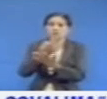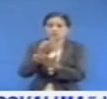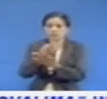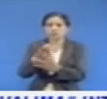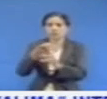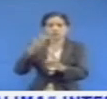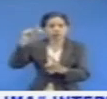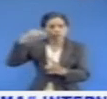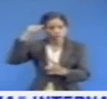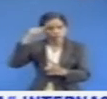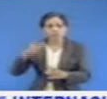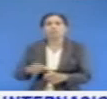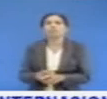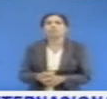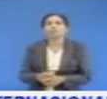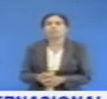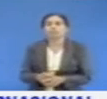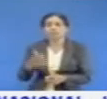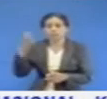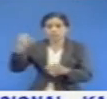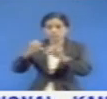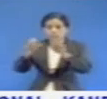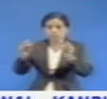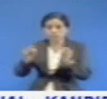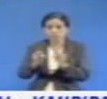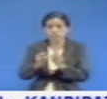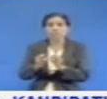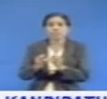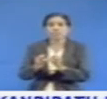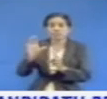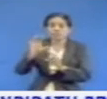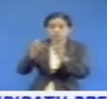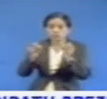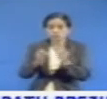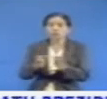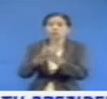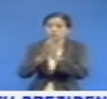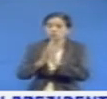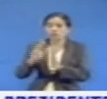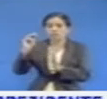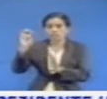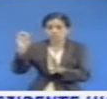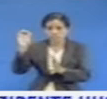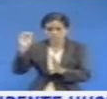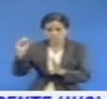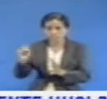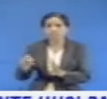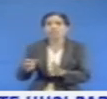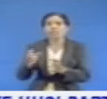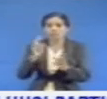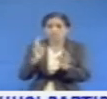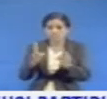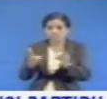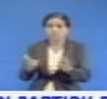governo. Serviço com kami sub ministério administração estatal, ministério solidariedade social no inclusão, ato acelera la